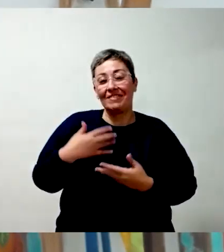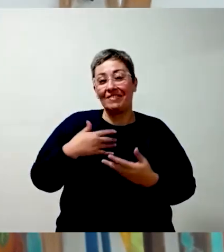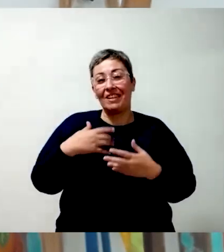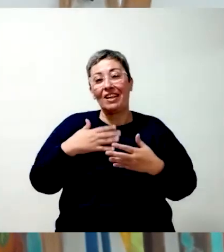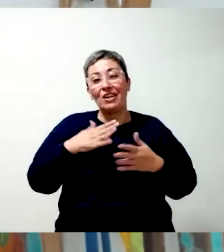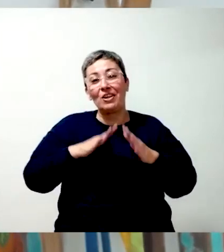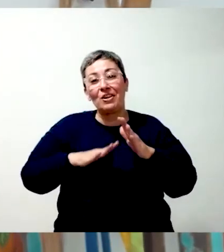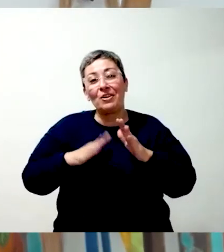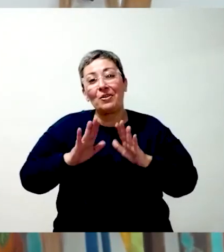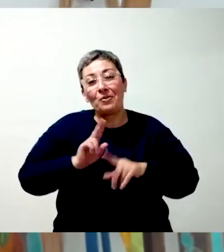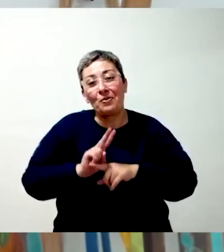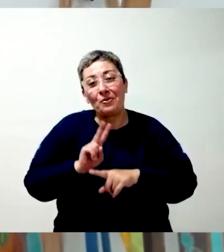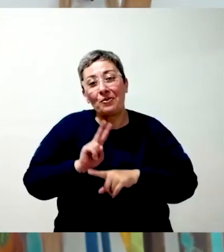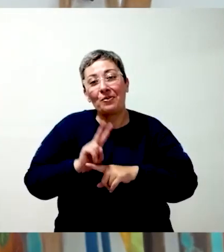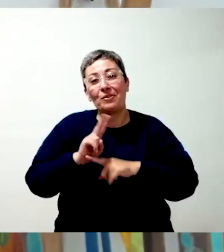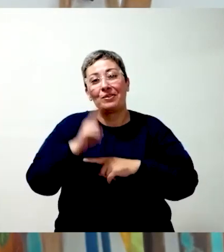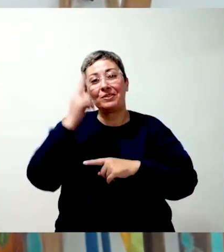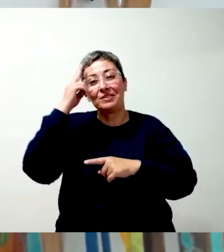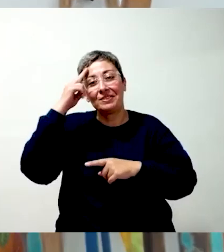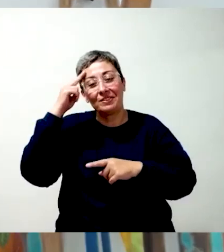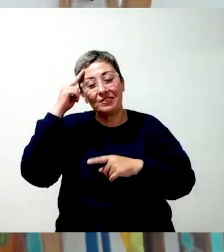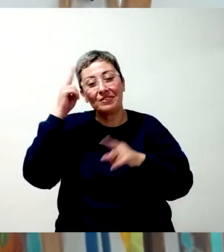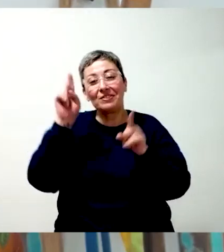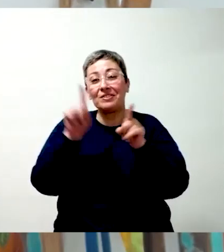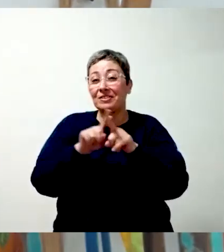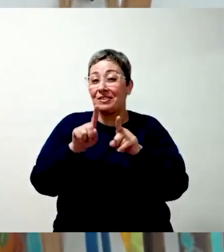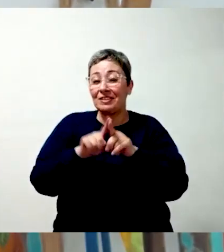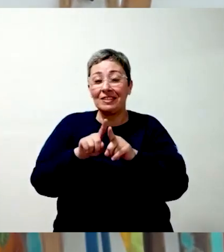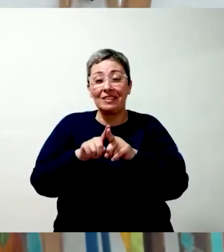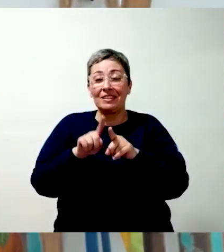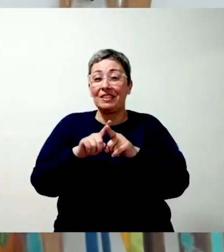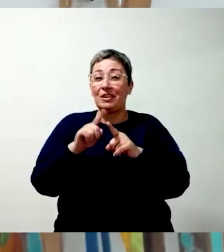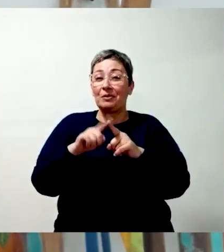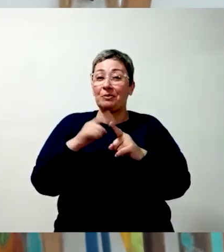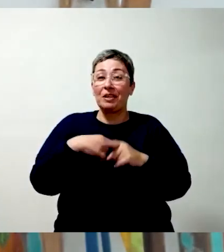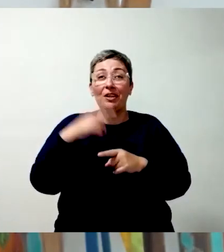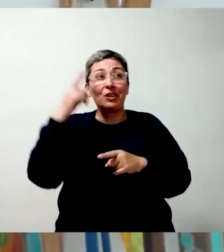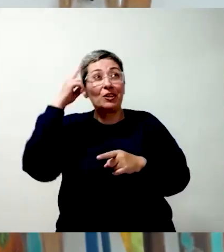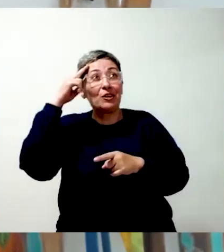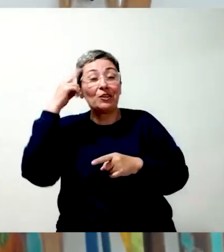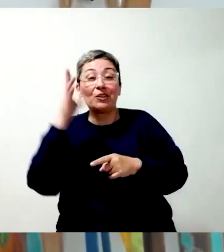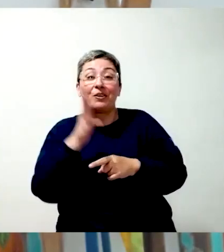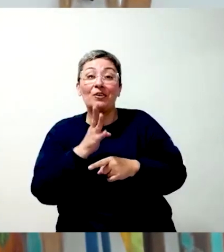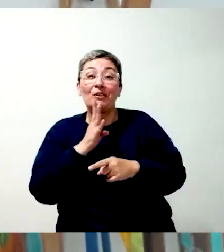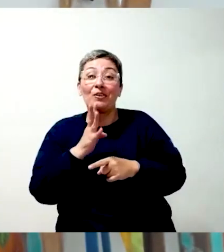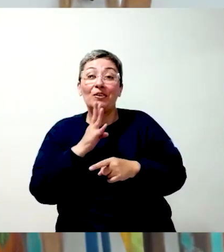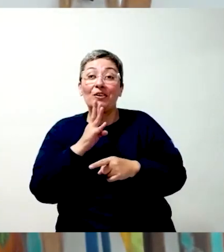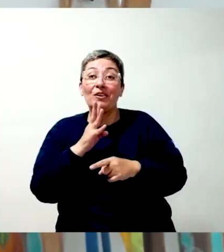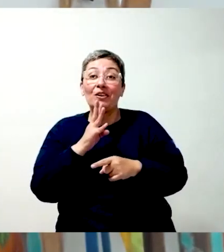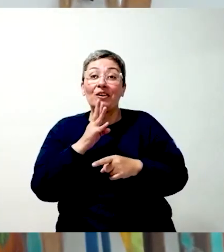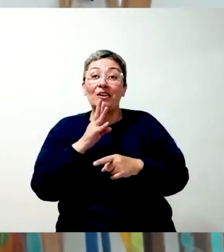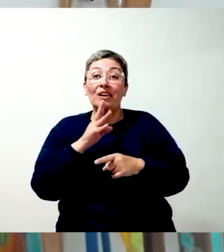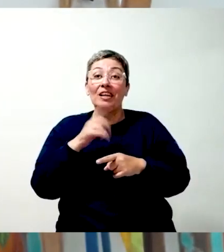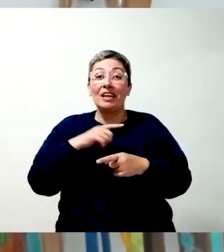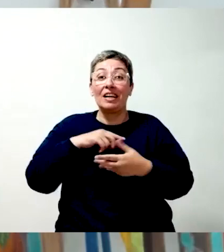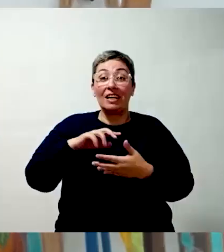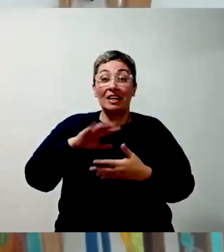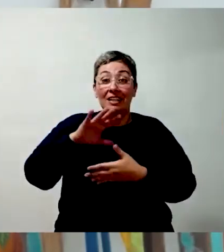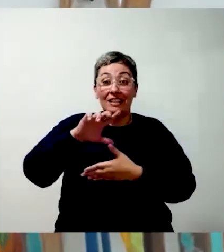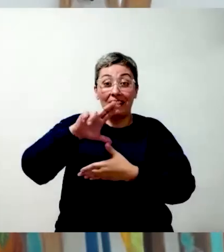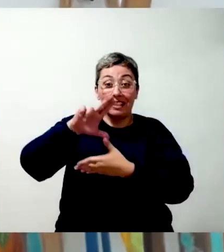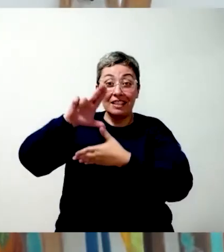Embalem os seus sonhos, crianças. Inclusive, por que não, o sonho de conhecer a